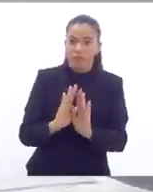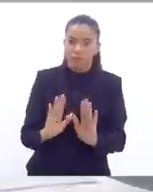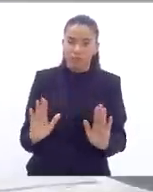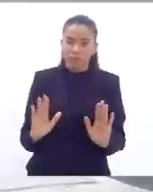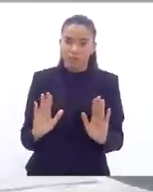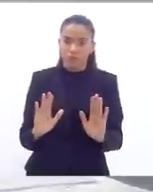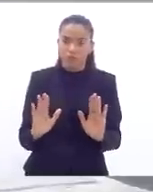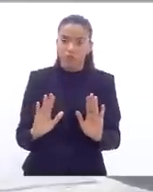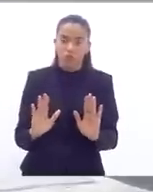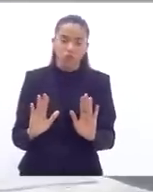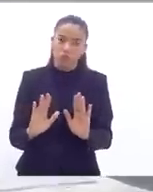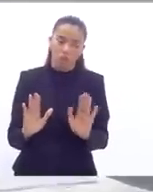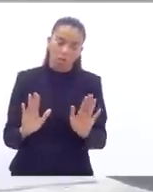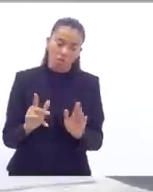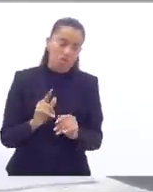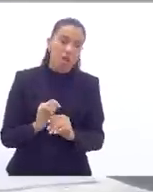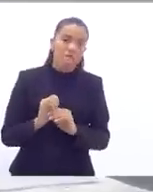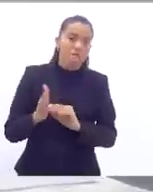cogitação